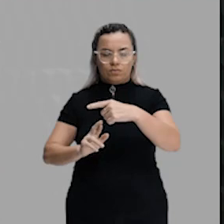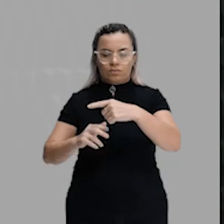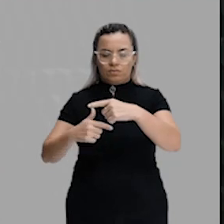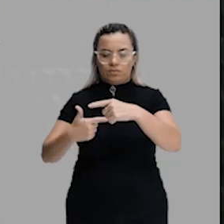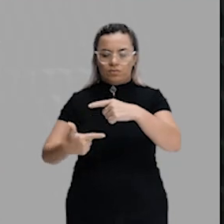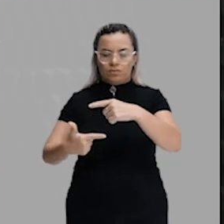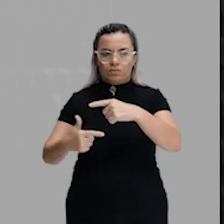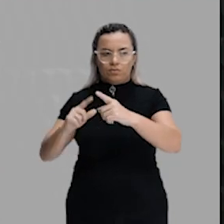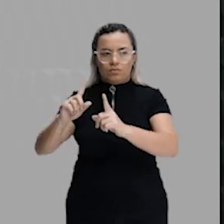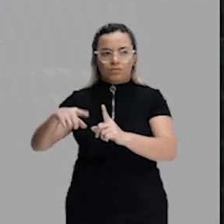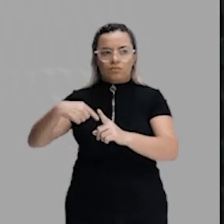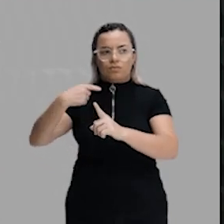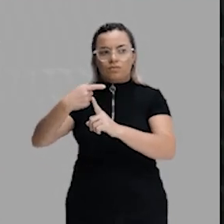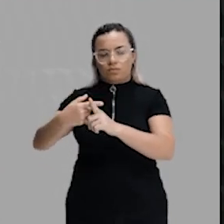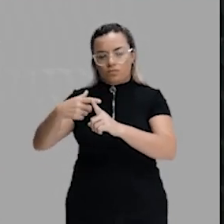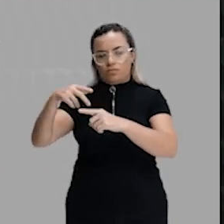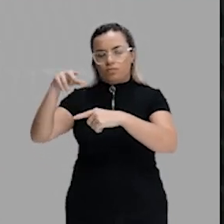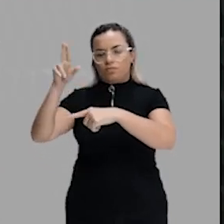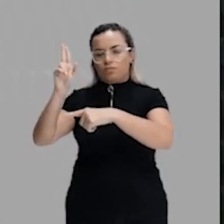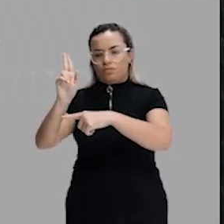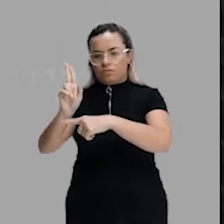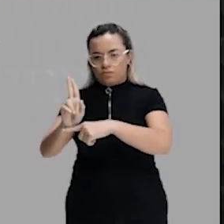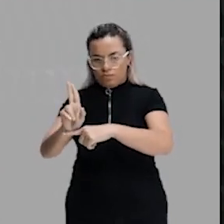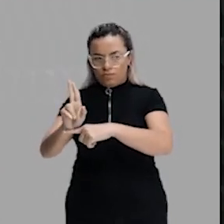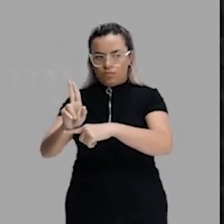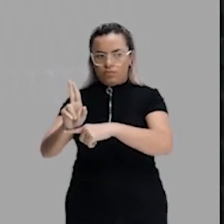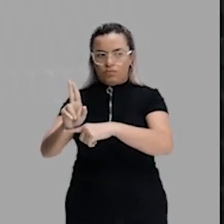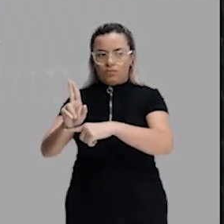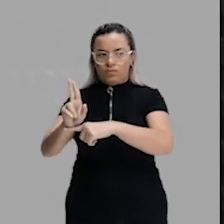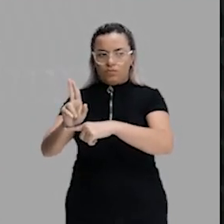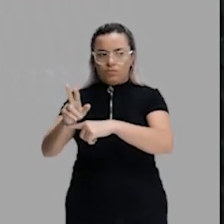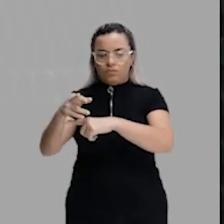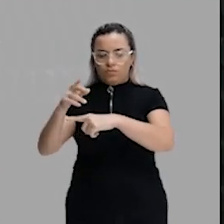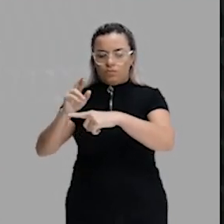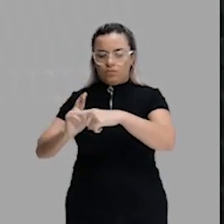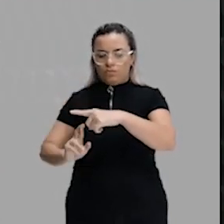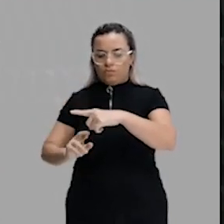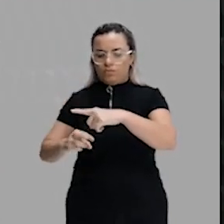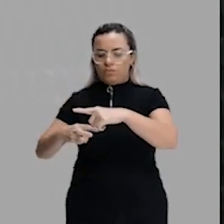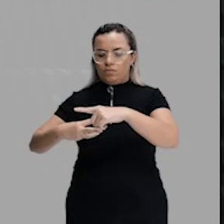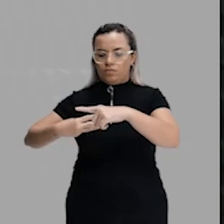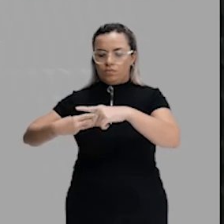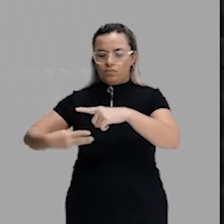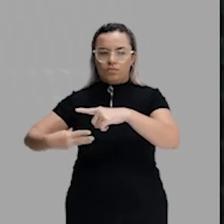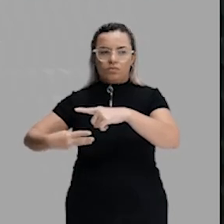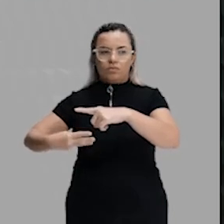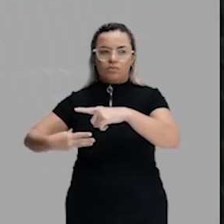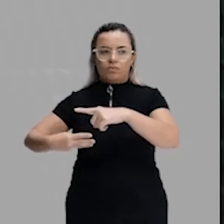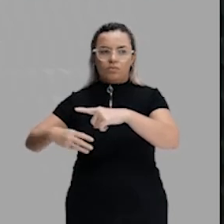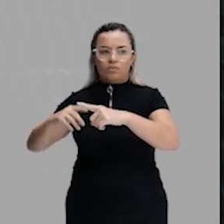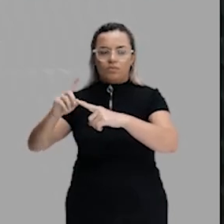O 3, utilizando o mesmo raciocínio, vai ser a DDP